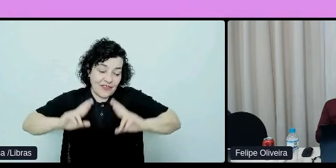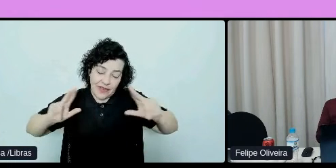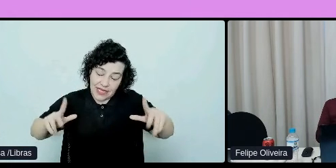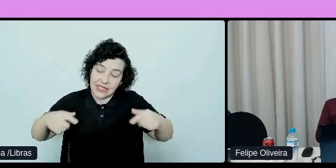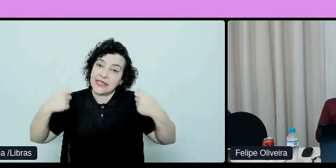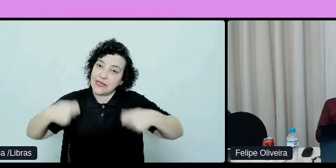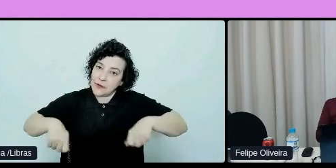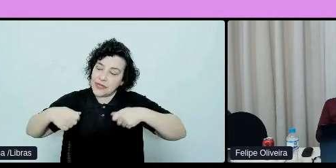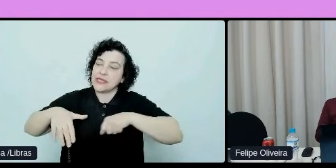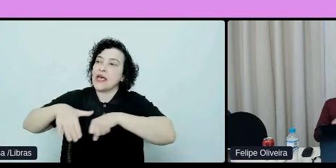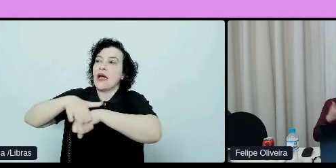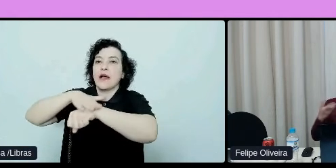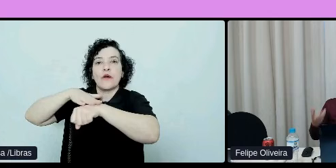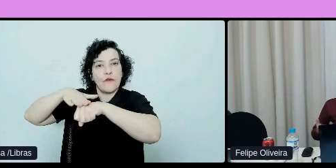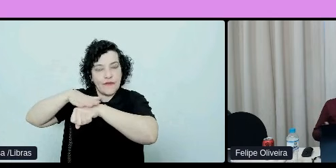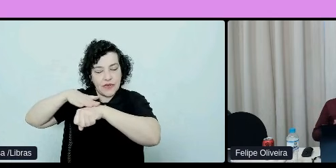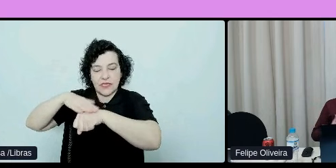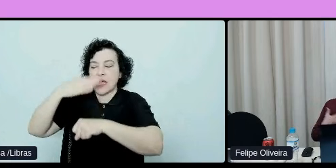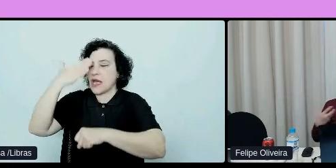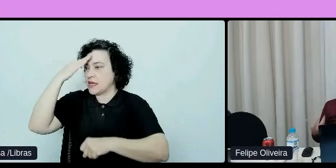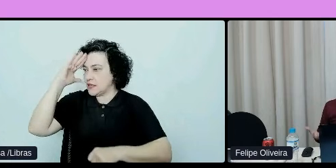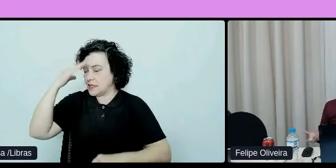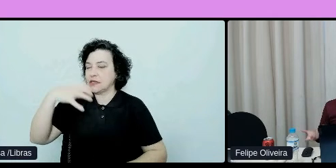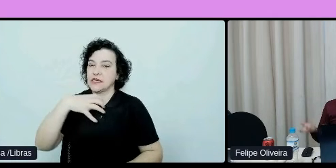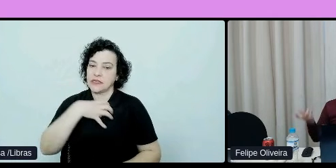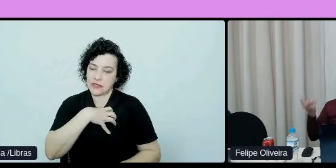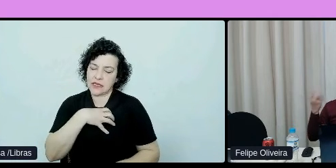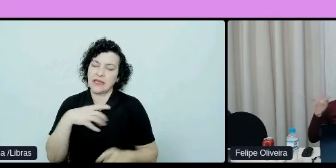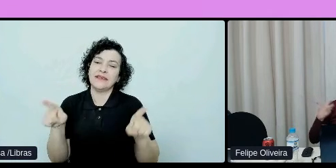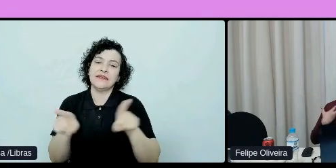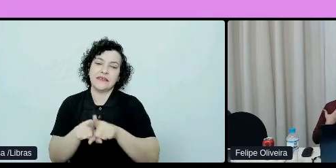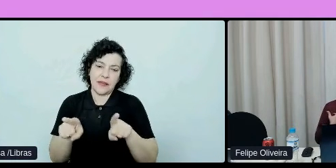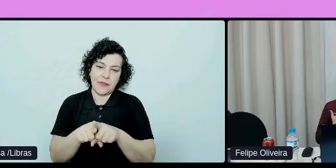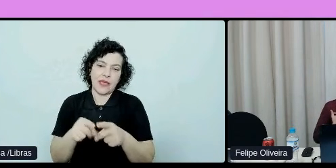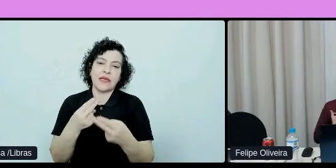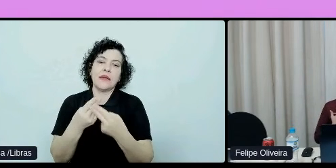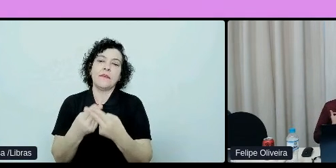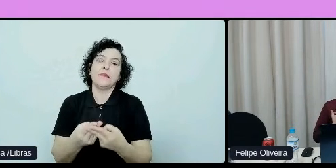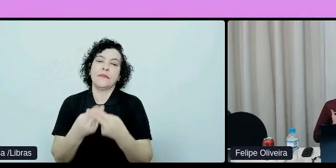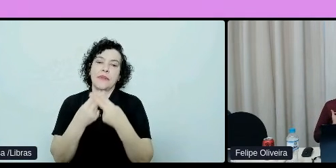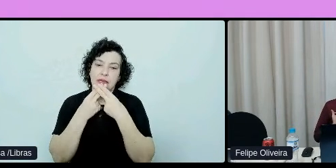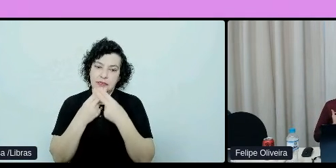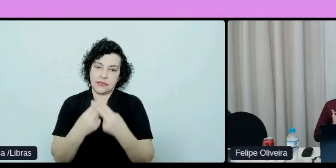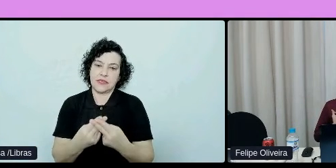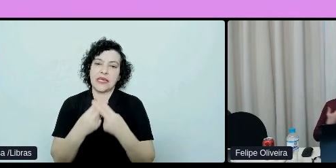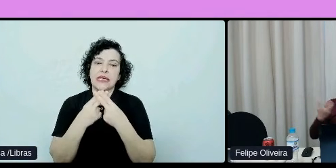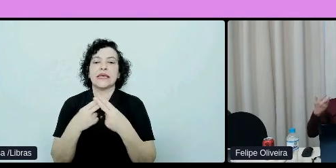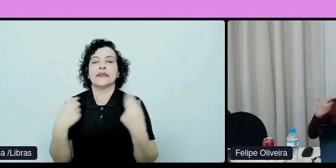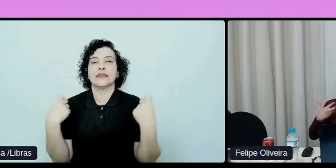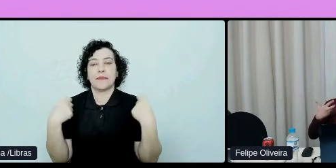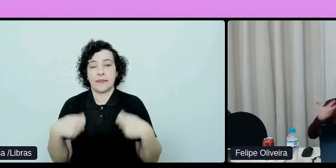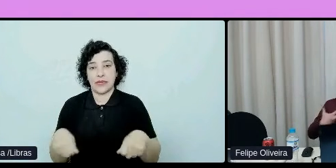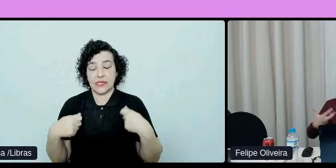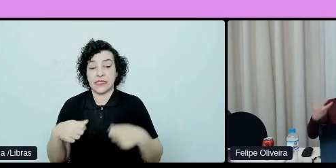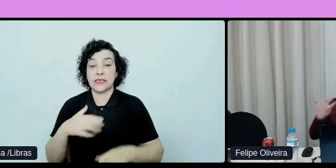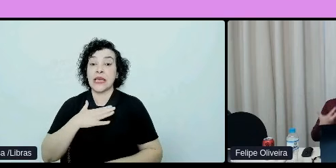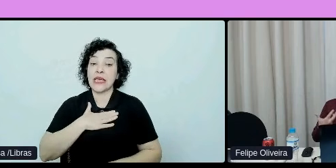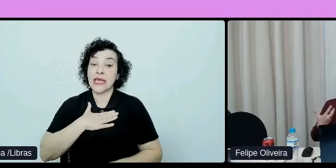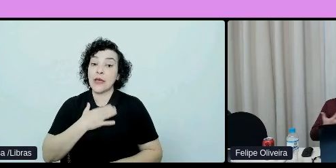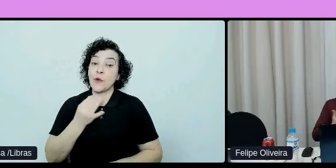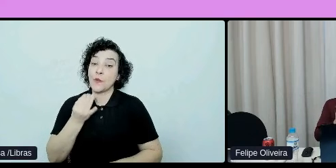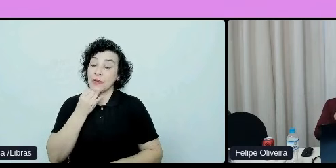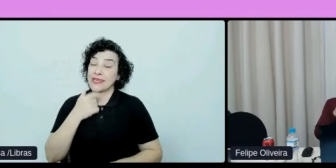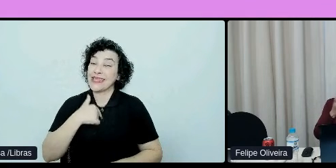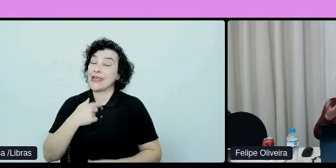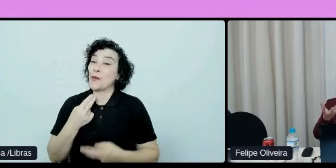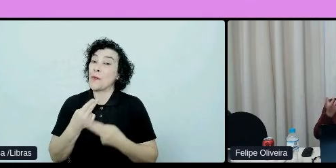e tudo mais, requer, claro, requer um nível de paciência de quem está ouvindo, né? Eu, por exemplo, eu preciso ter uma